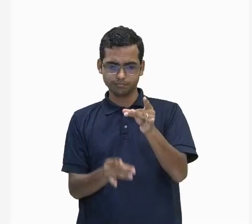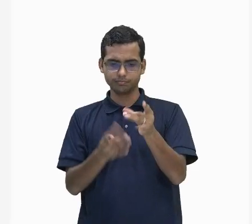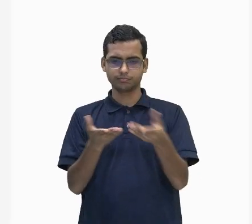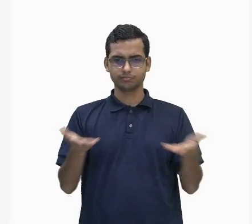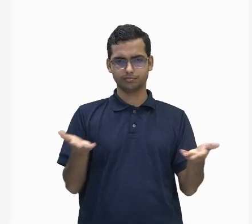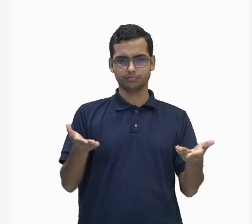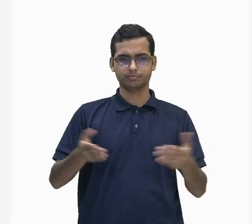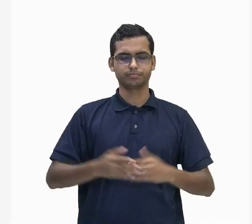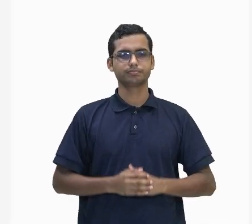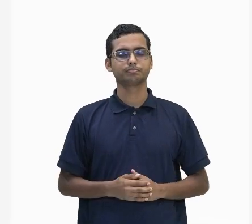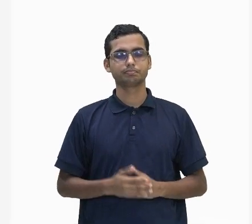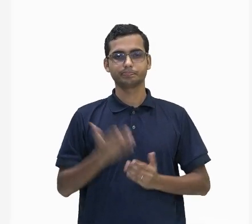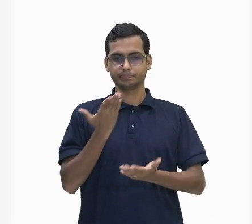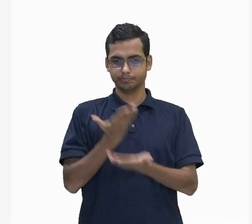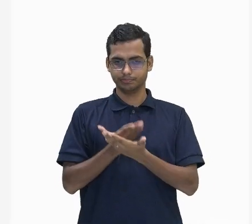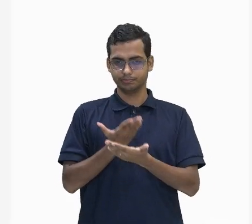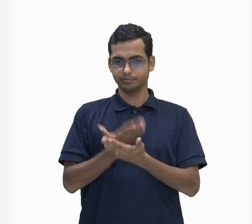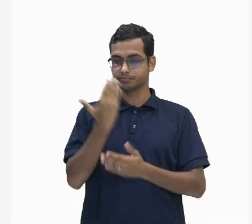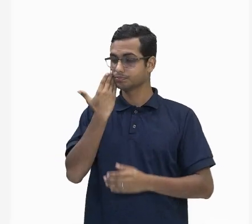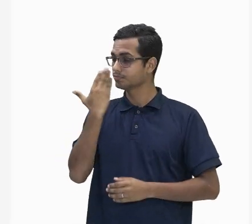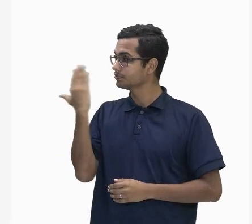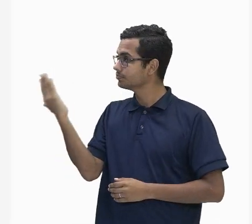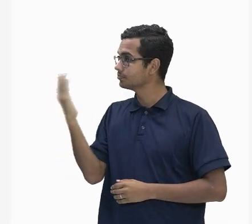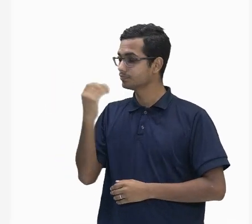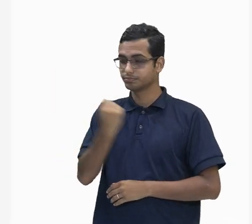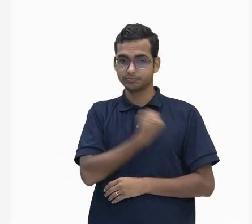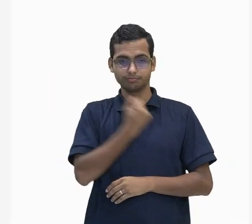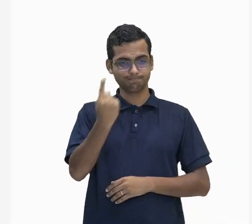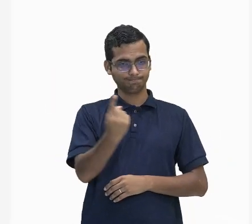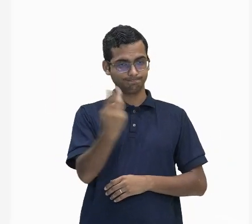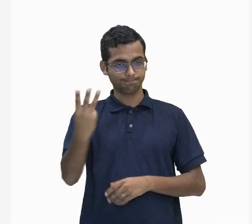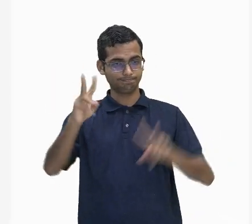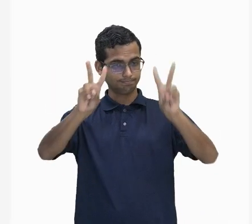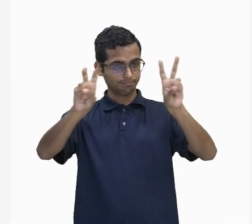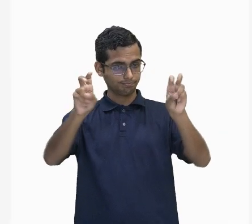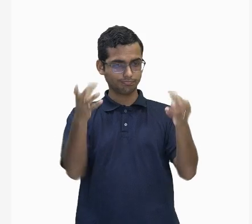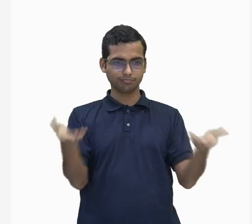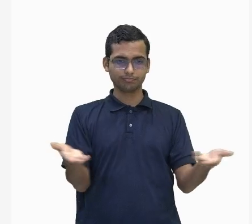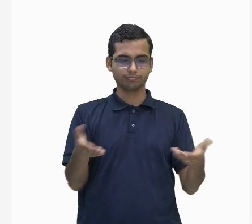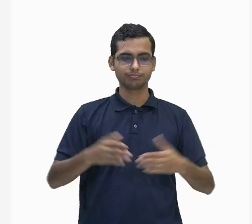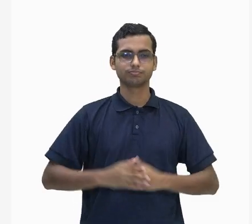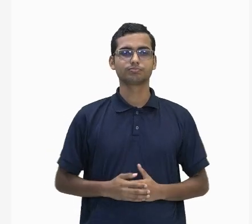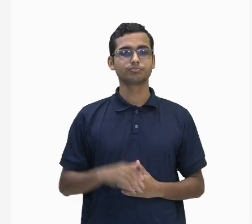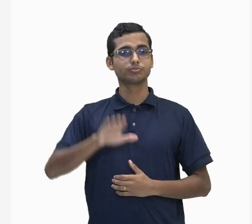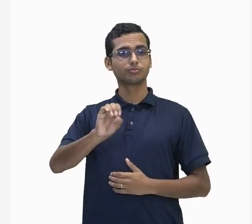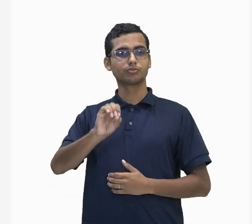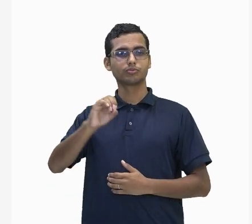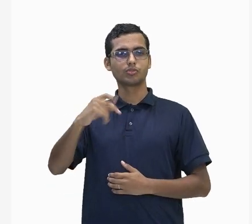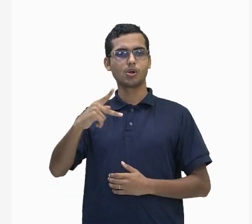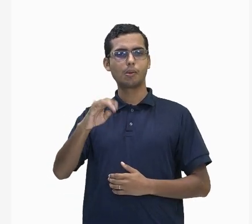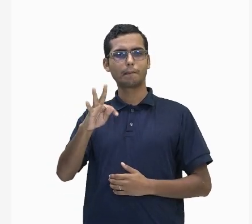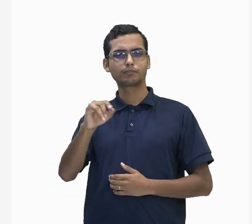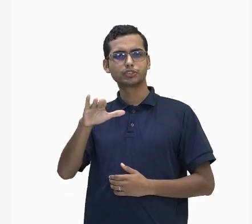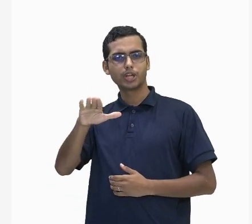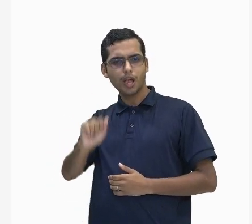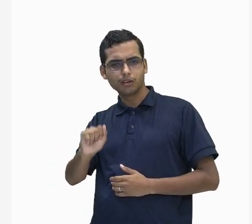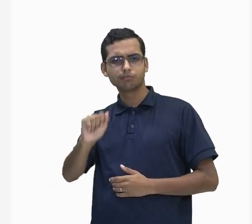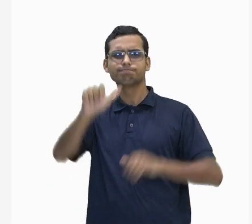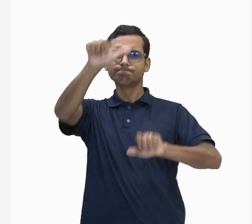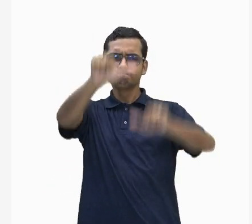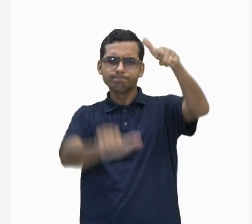hoje. Olha só, pessoal, aula número 13, objeto de conhecimento,